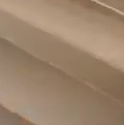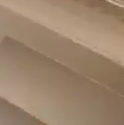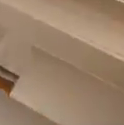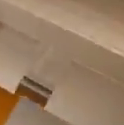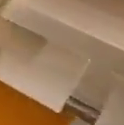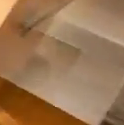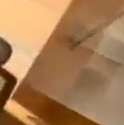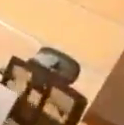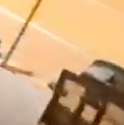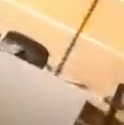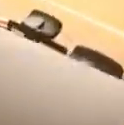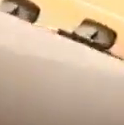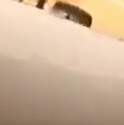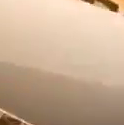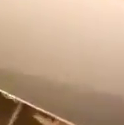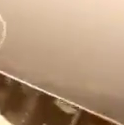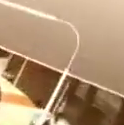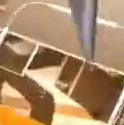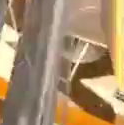e